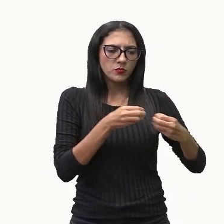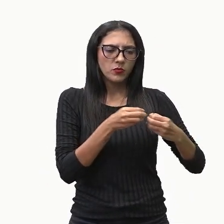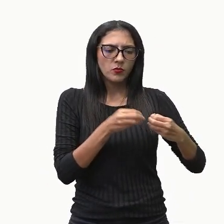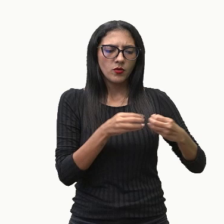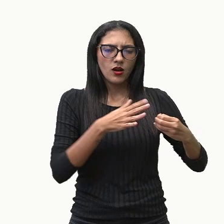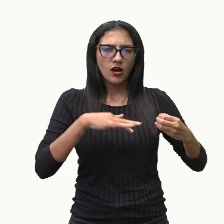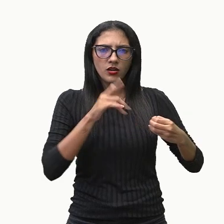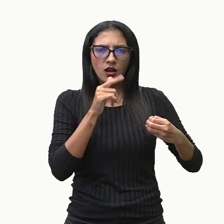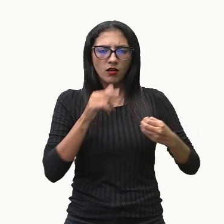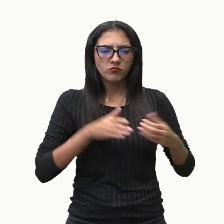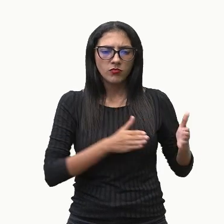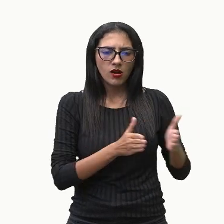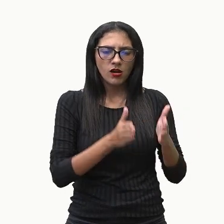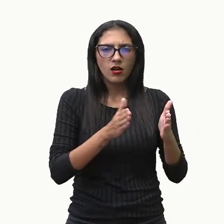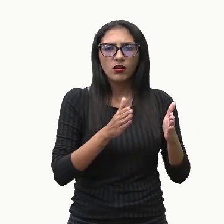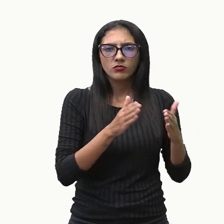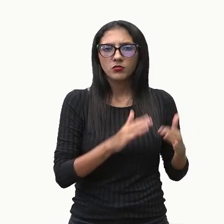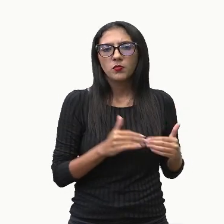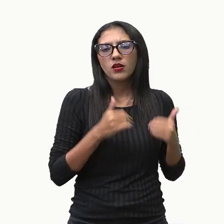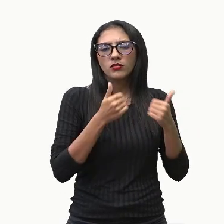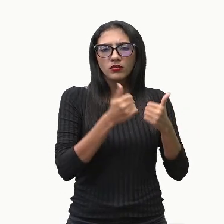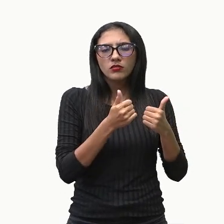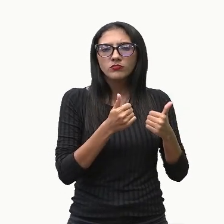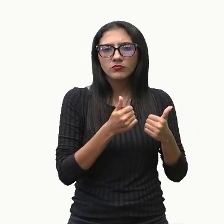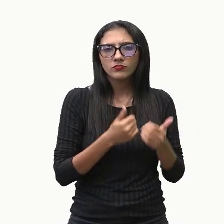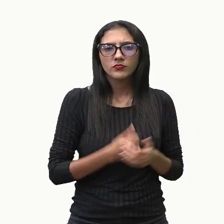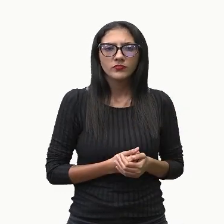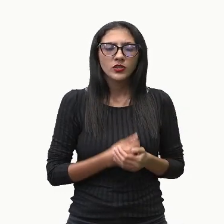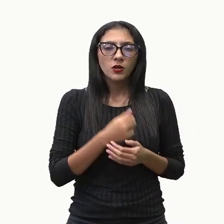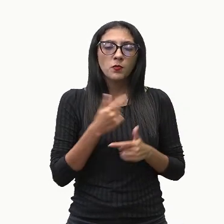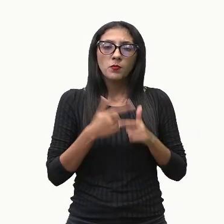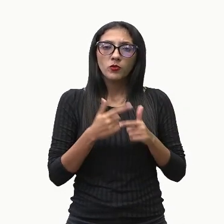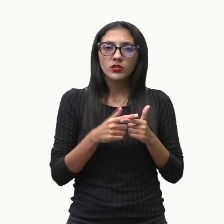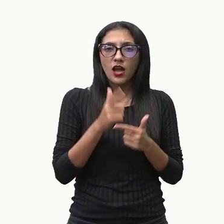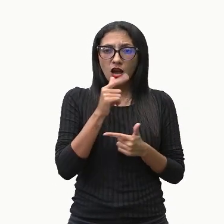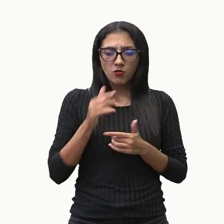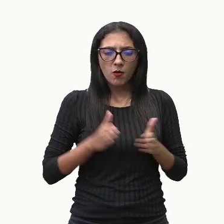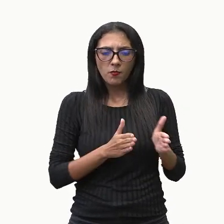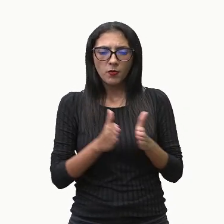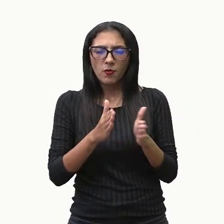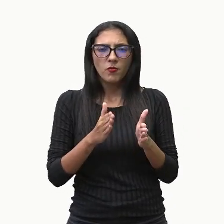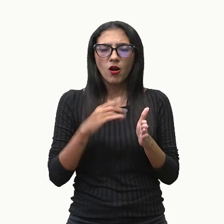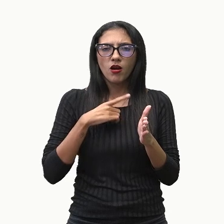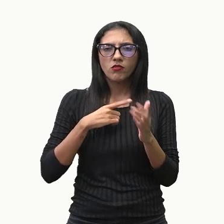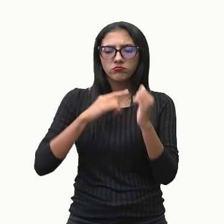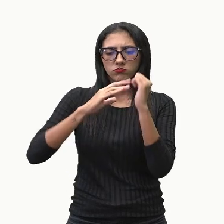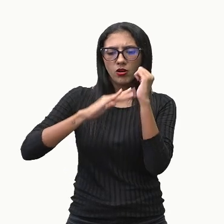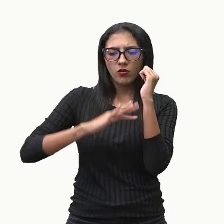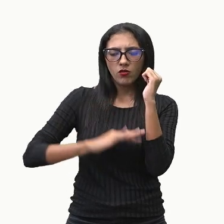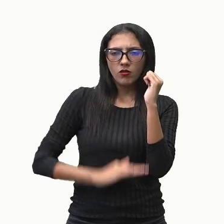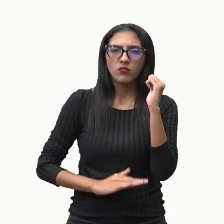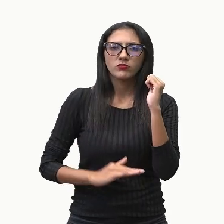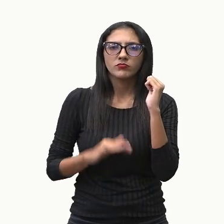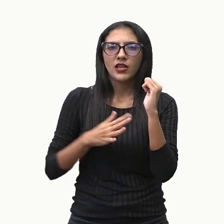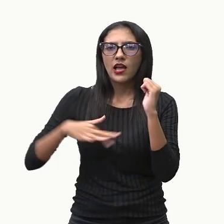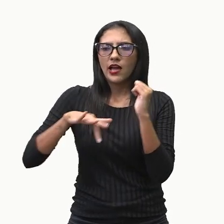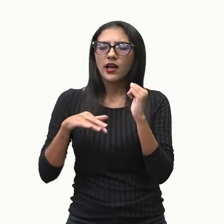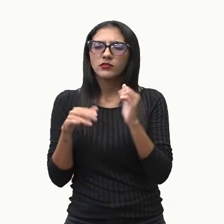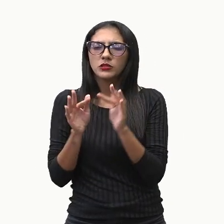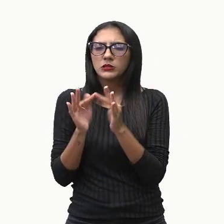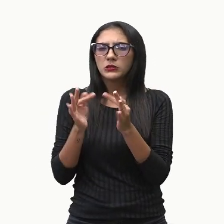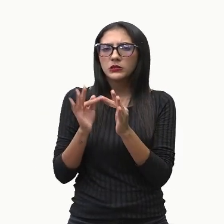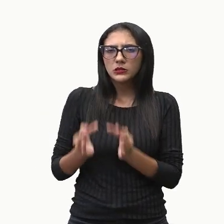rios maiores, porque os rios têm secado muito lá onde eles moram, os igarapés, né, os rios que